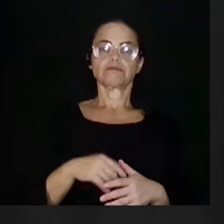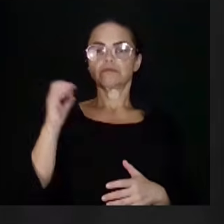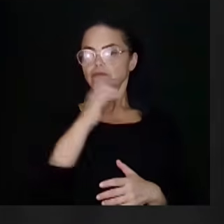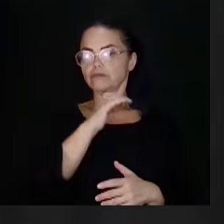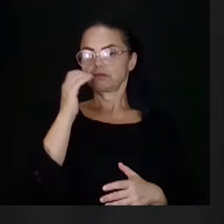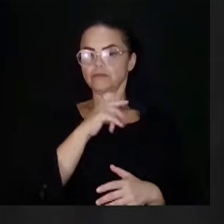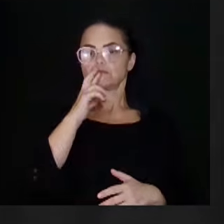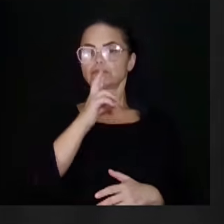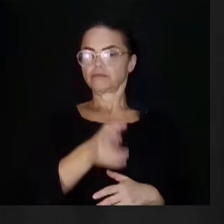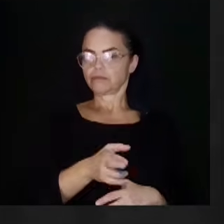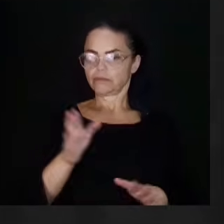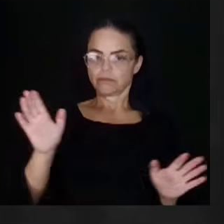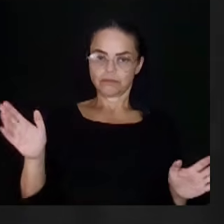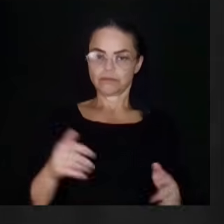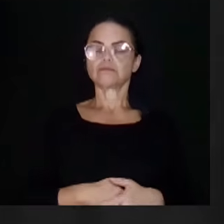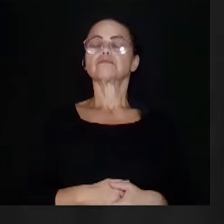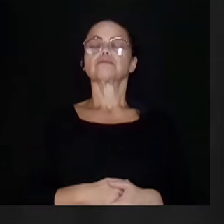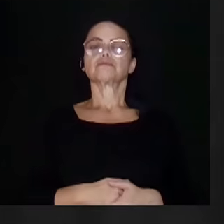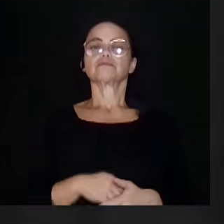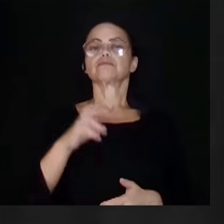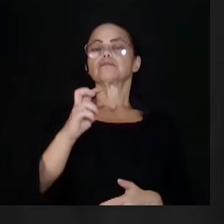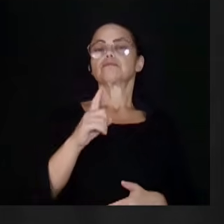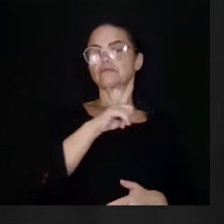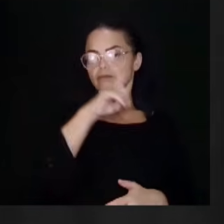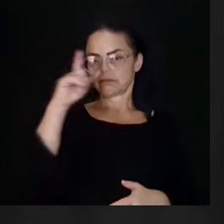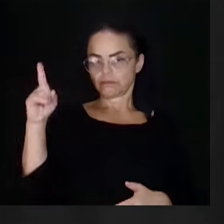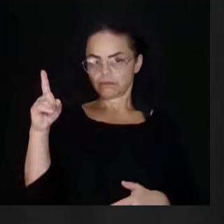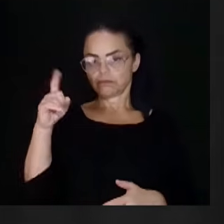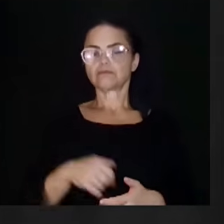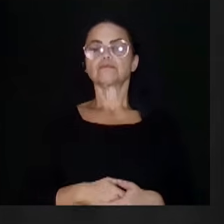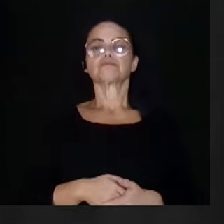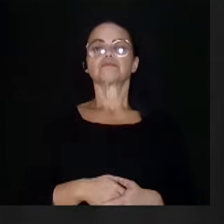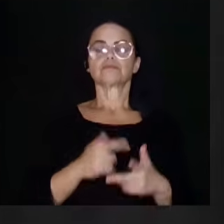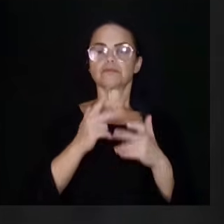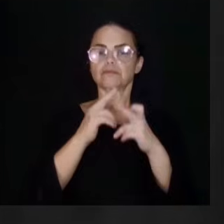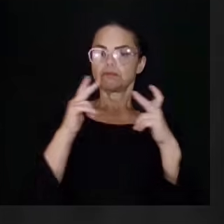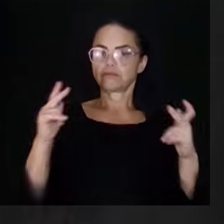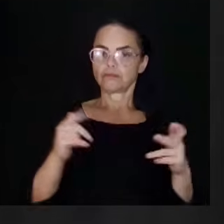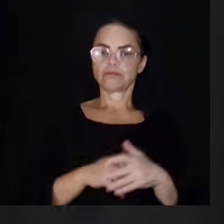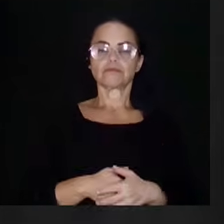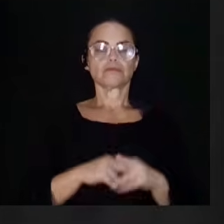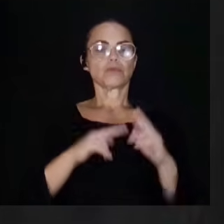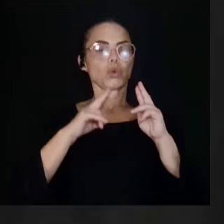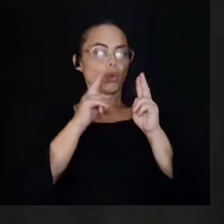mais ou menos em 5 dias úteis, mas é para coisas que não são tão urgentes. Então, alguém